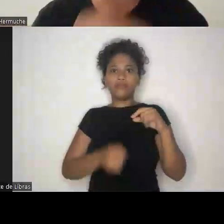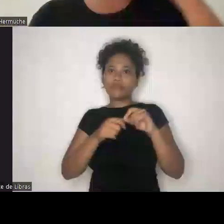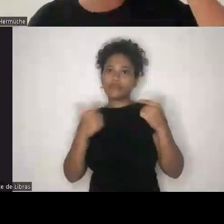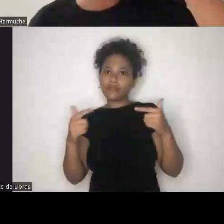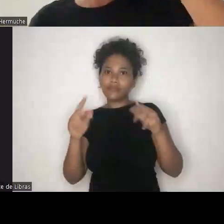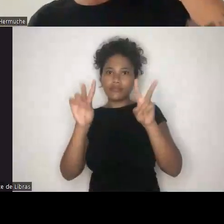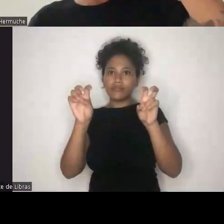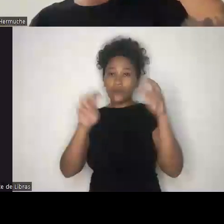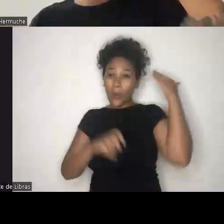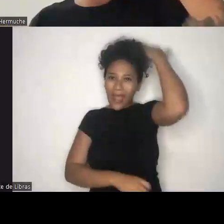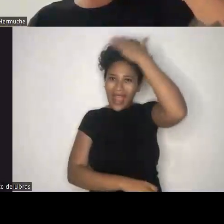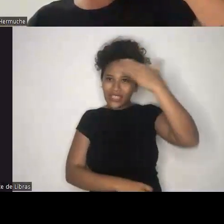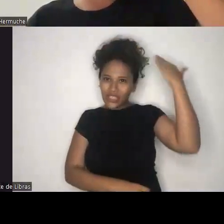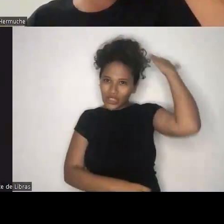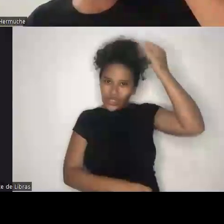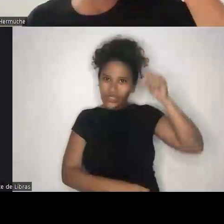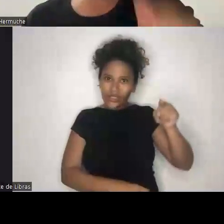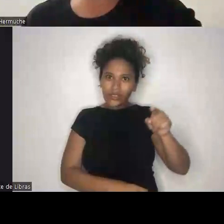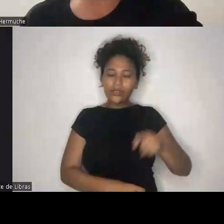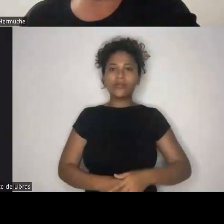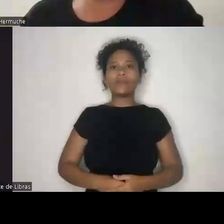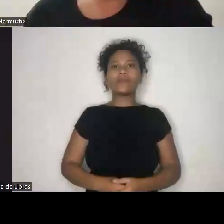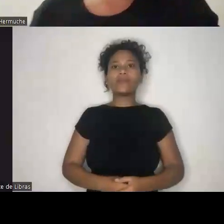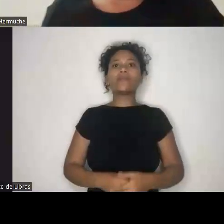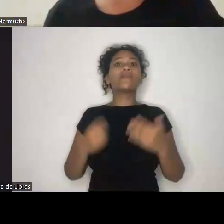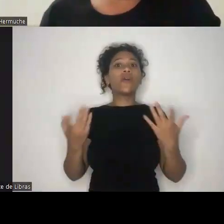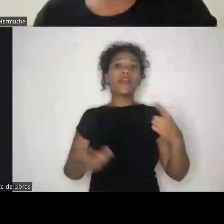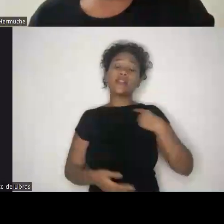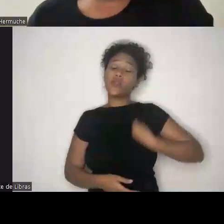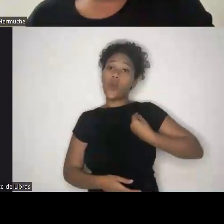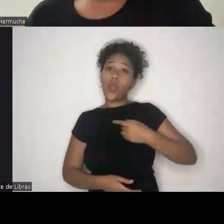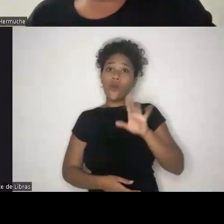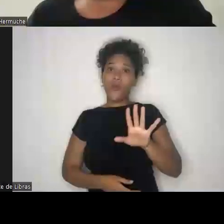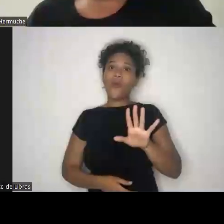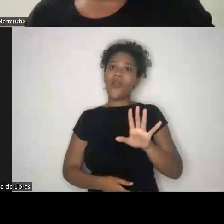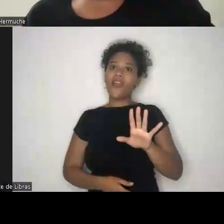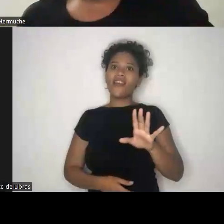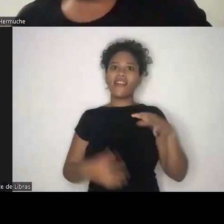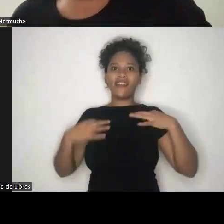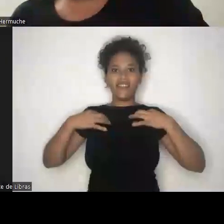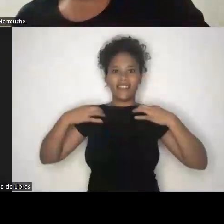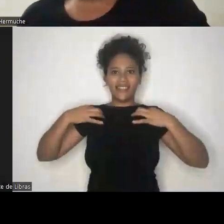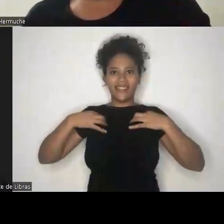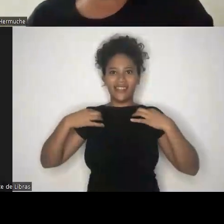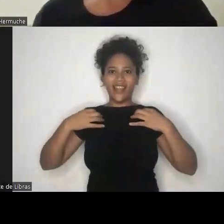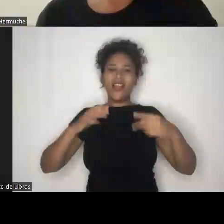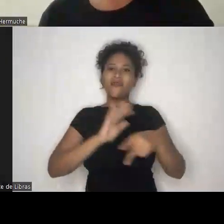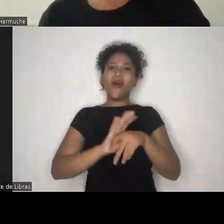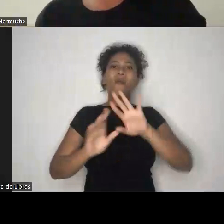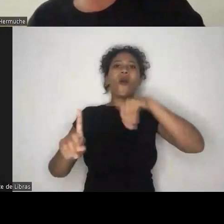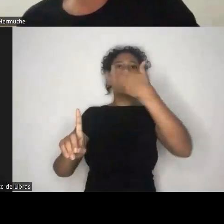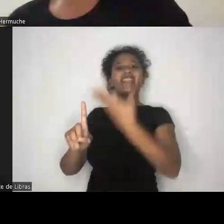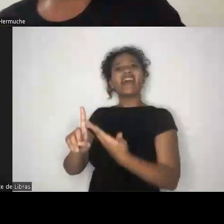o México né eu tava lá na frente esse aqui sou eu que eu até levei essa camisa da cenotécnica para homenagear